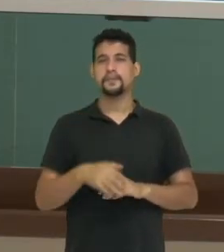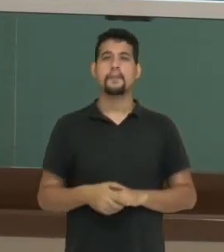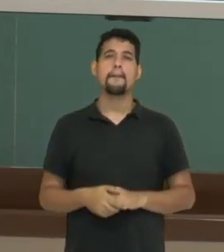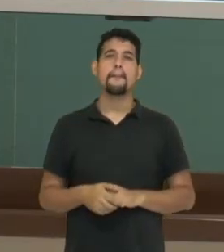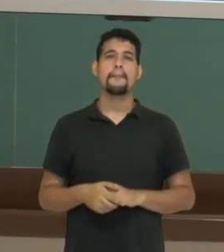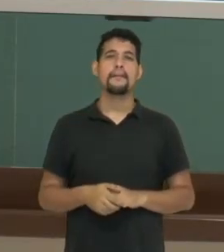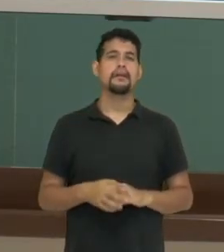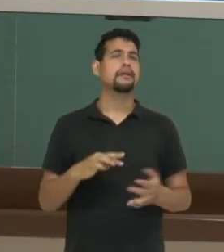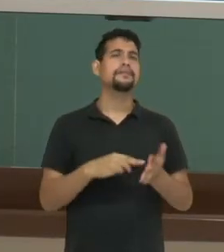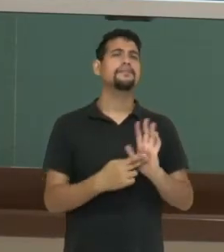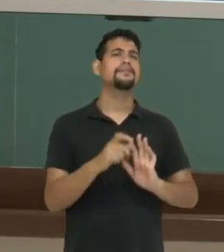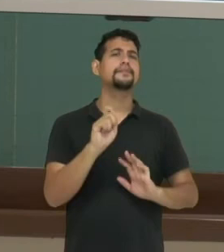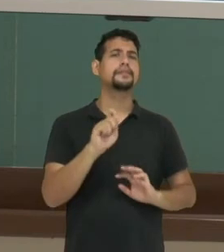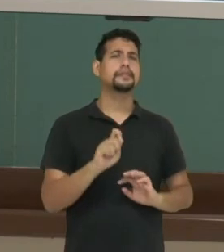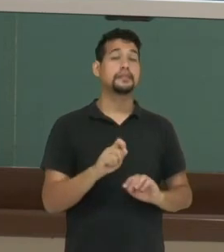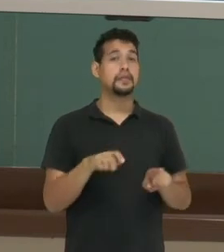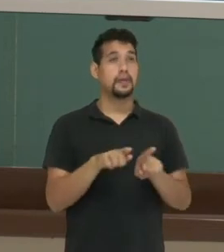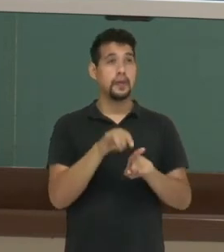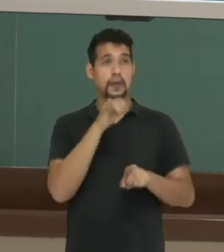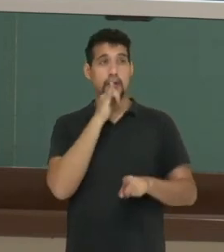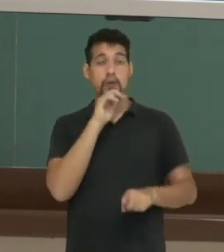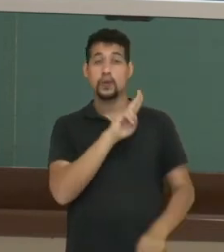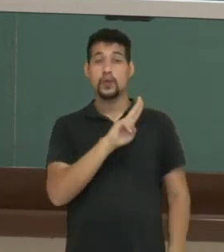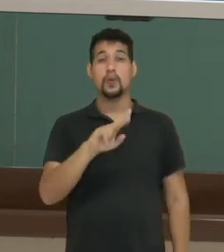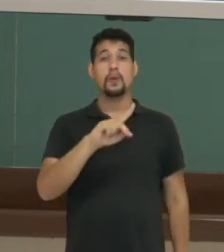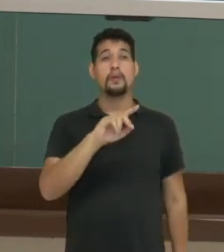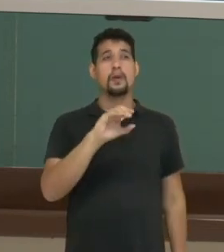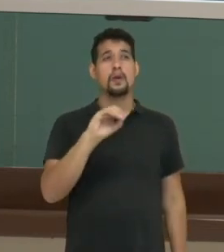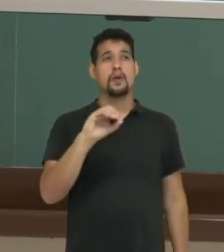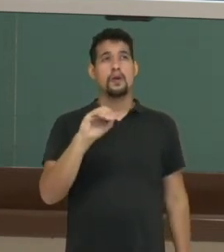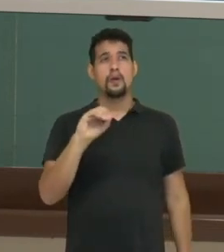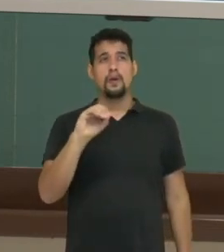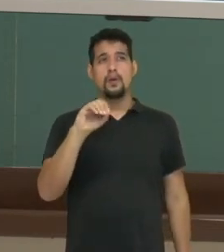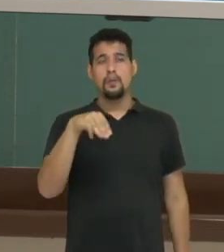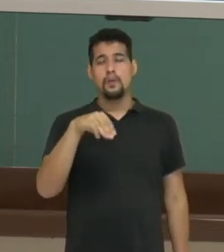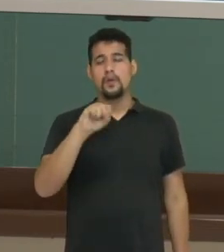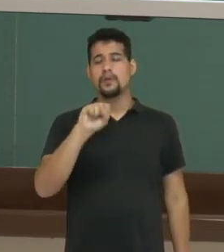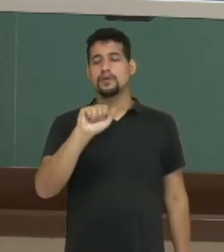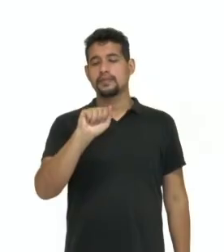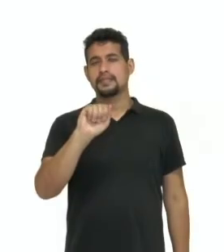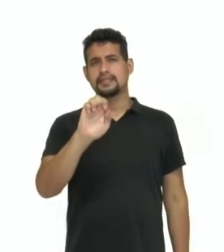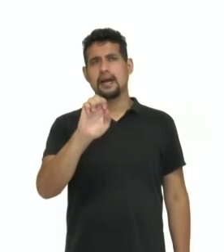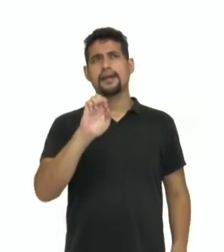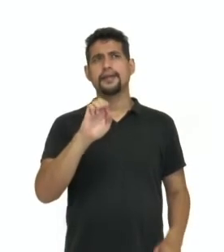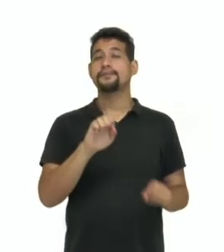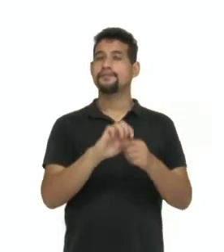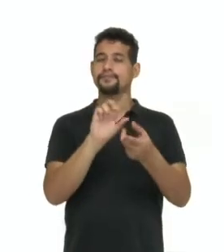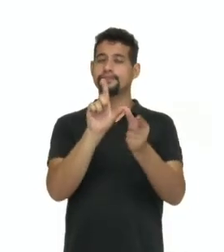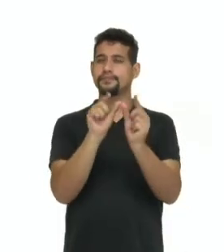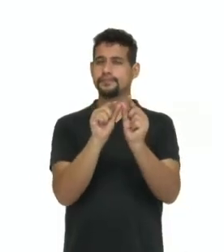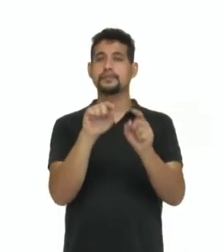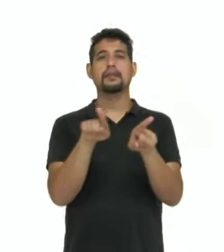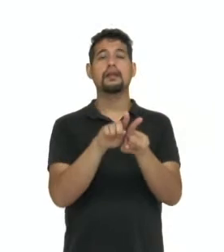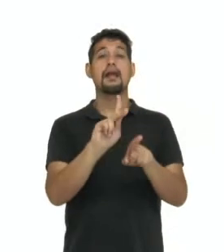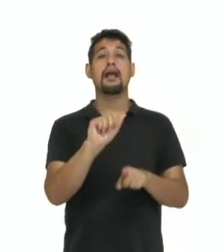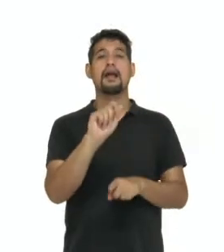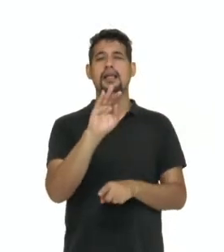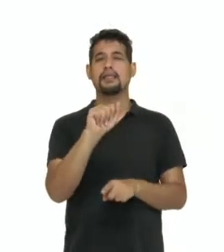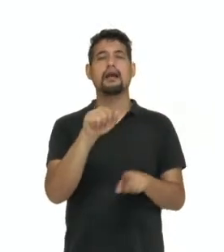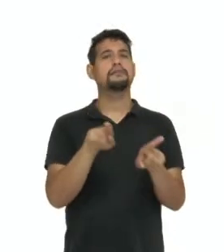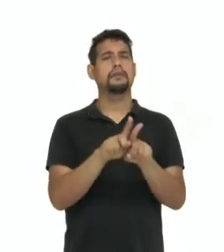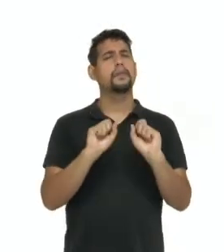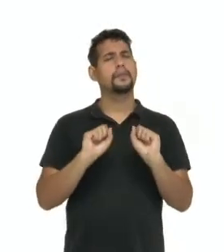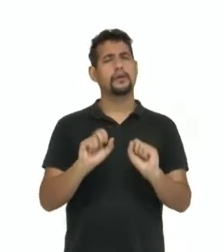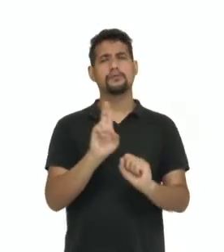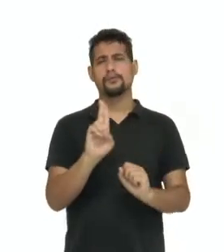Em se tratando então do Pousai, que é o kata, se semelha ao kata, no Taekwondo também existem as